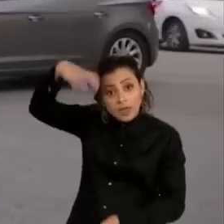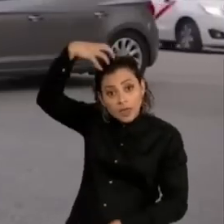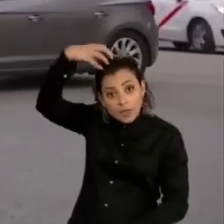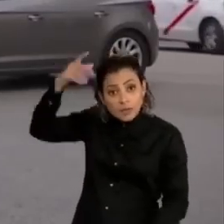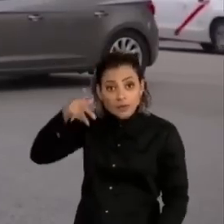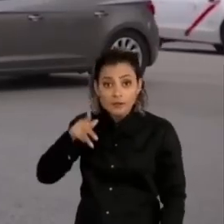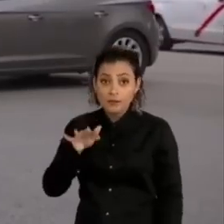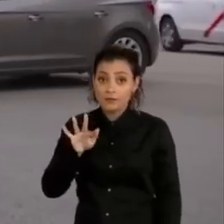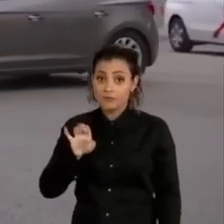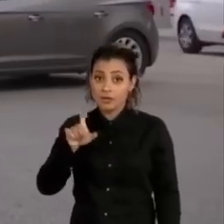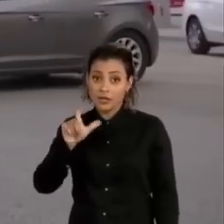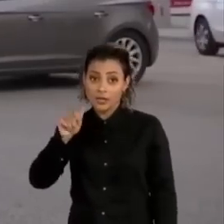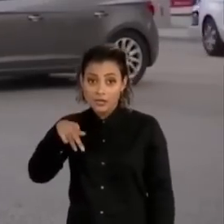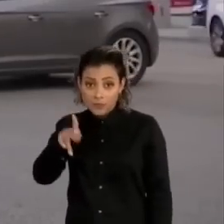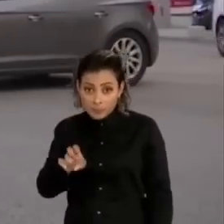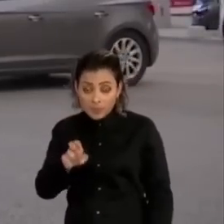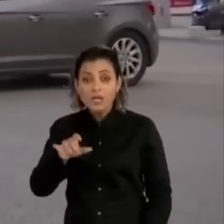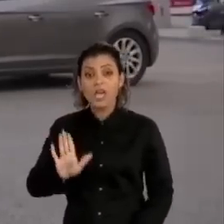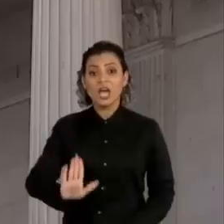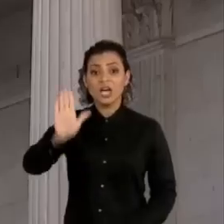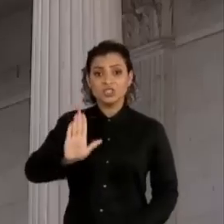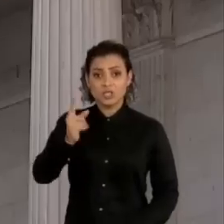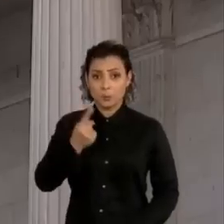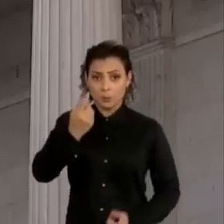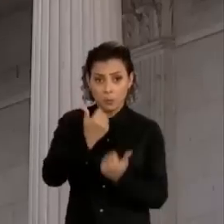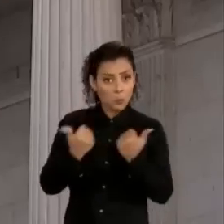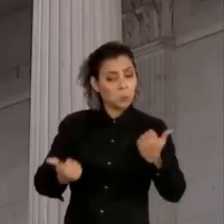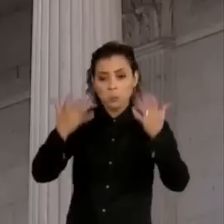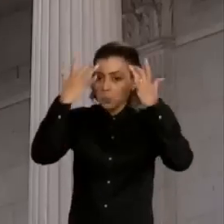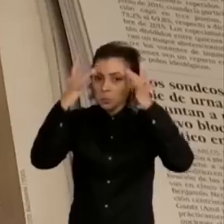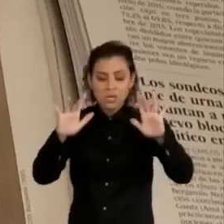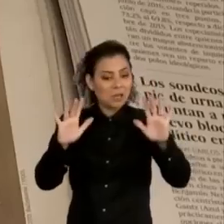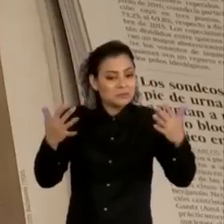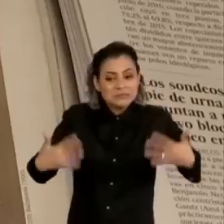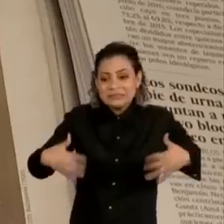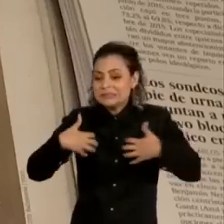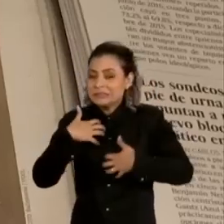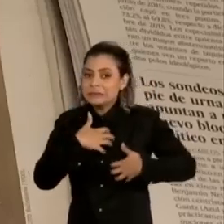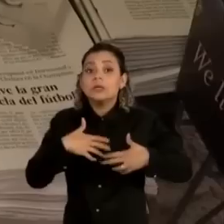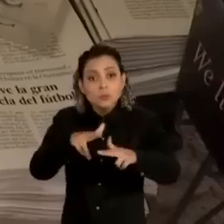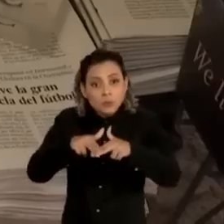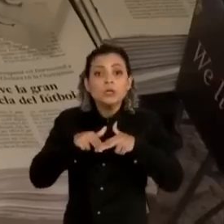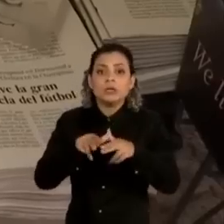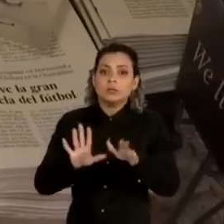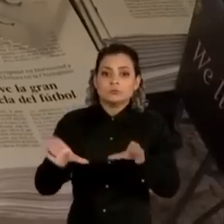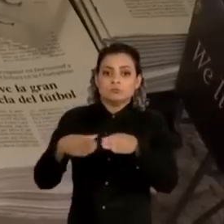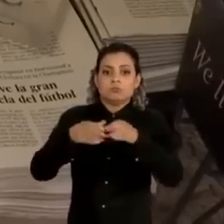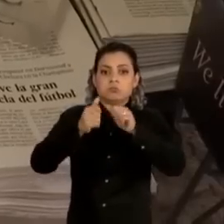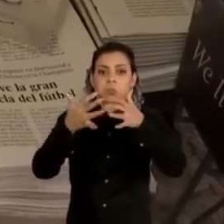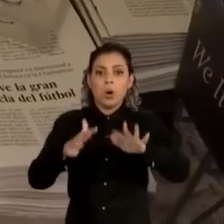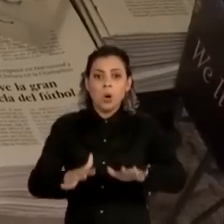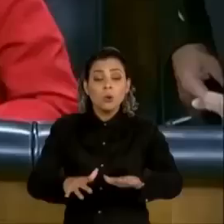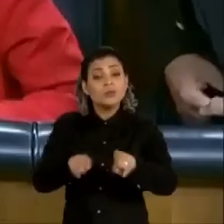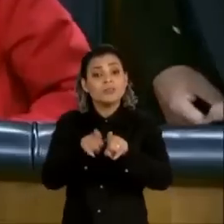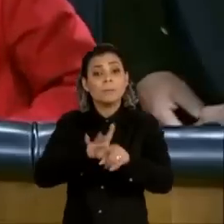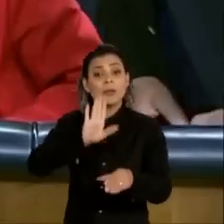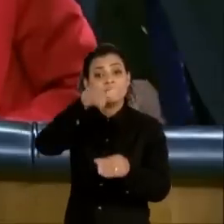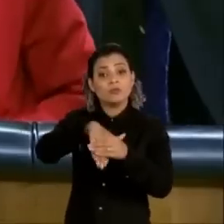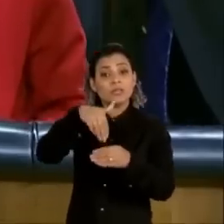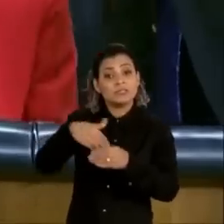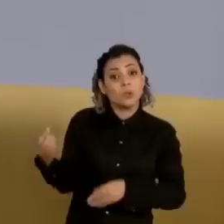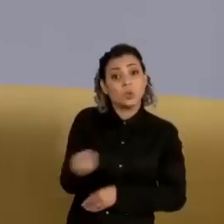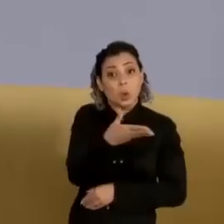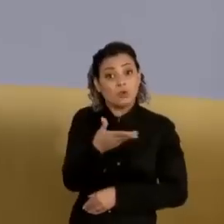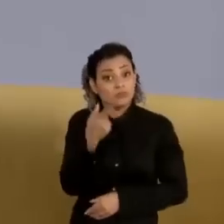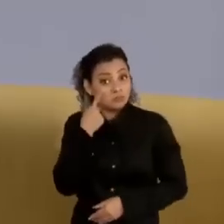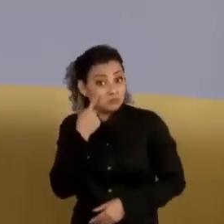ter apoio para lançar um candidato a primeiro-ministro, o que pode levar à dissolução do parlamento e à convocação de novas